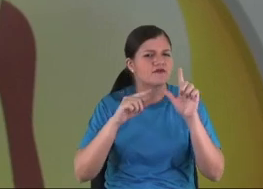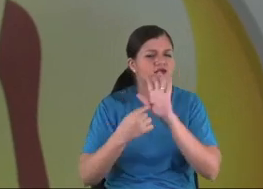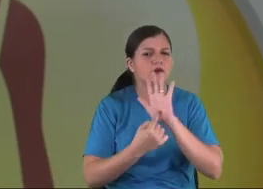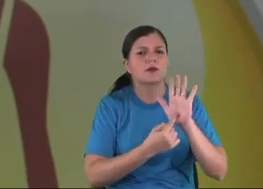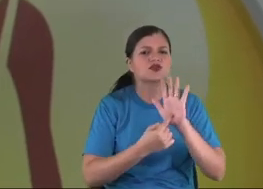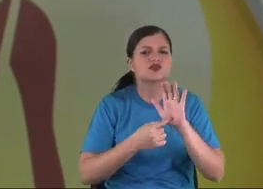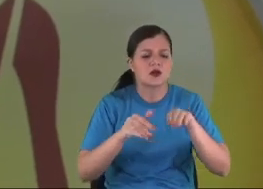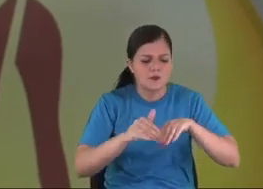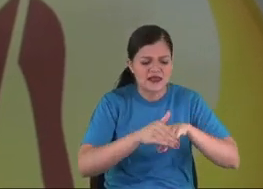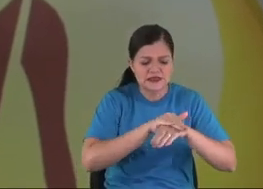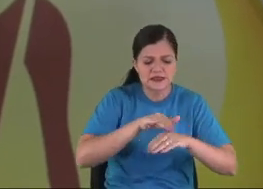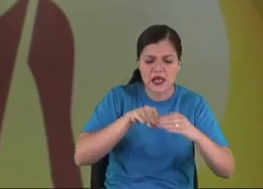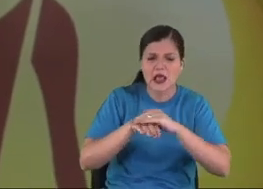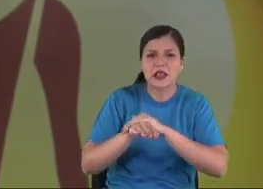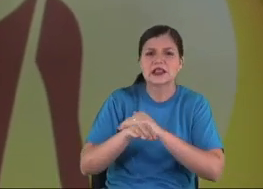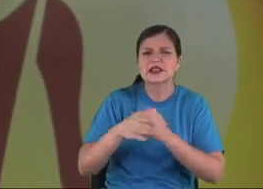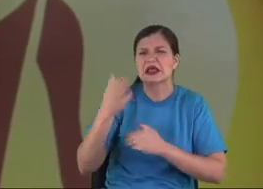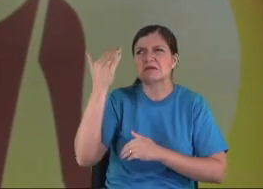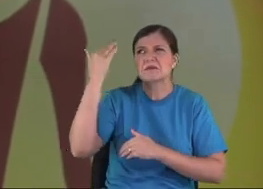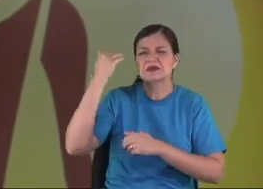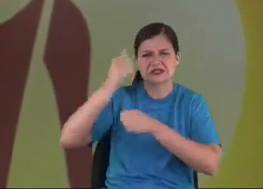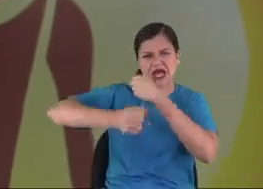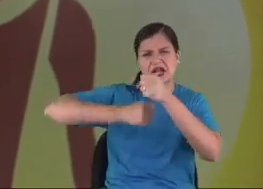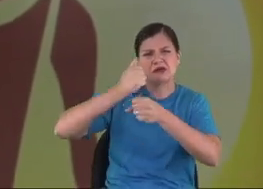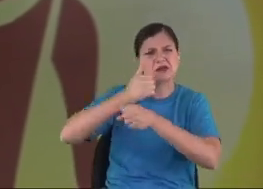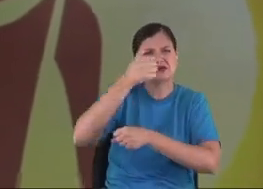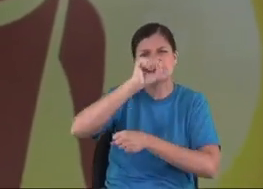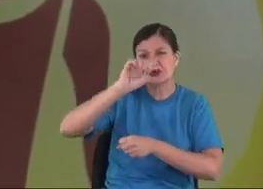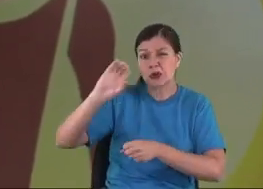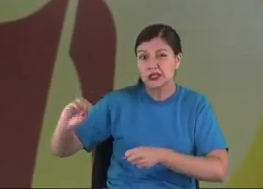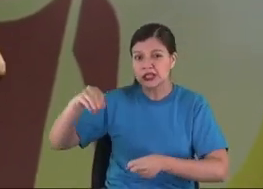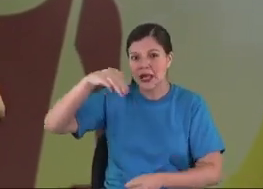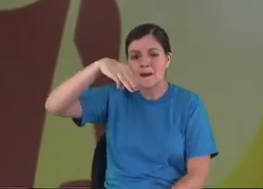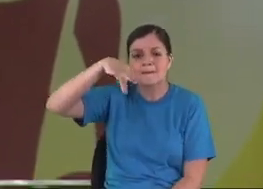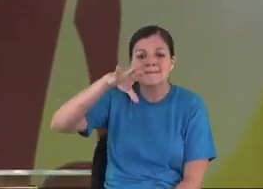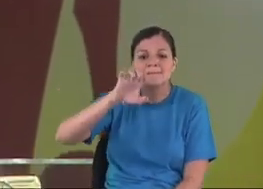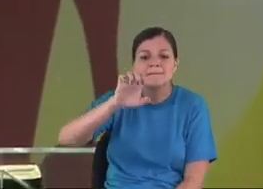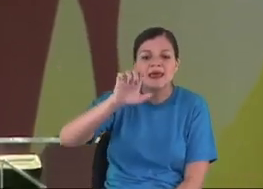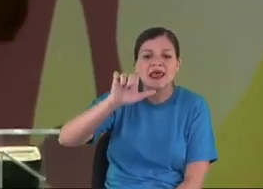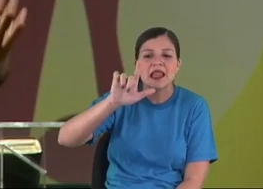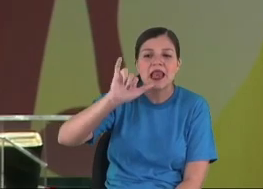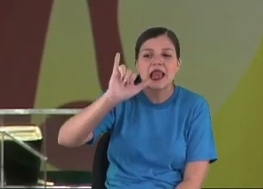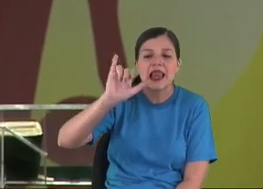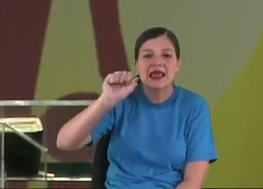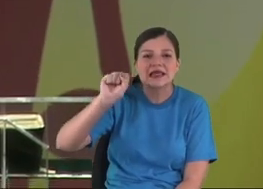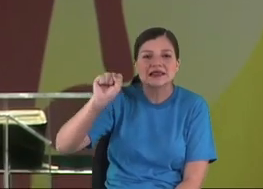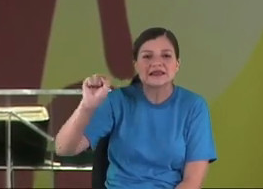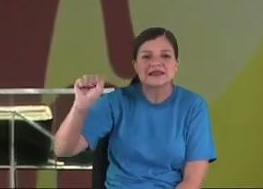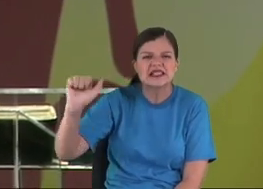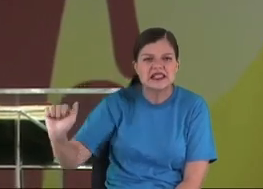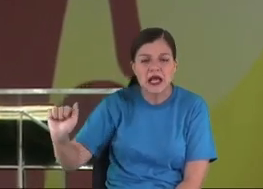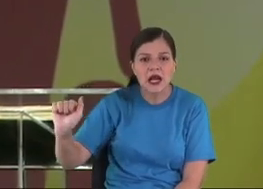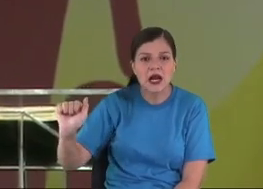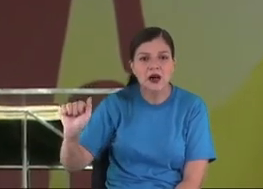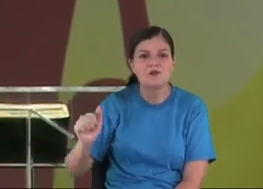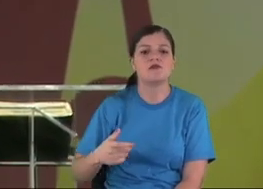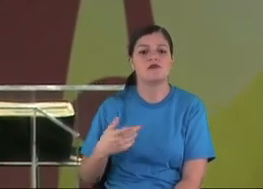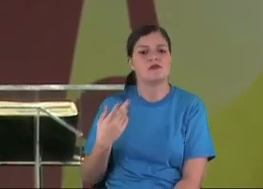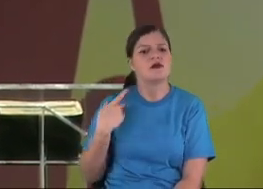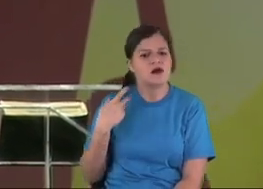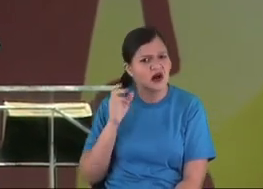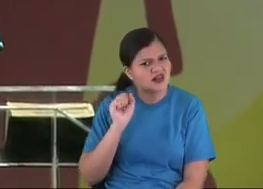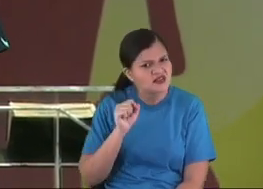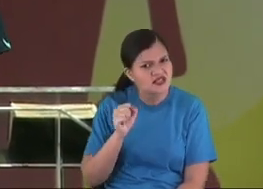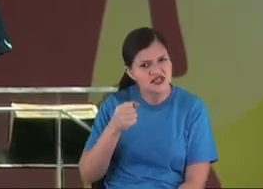propaganda Melicinha? Anos 80. Pura rebeldia. Era pura rebeldia. E eu cansei de ver no